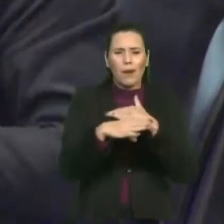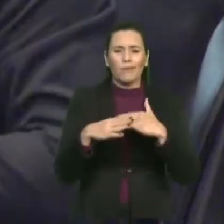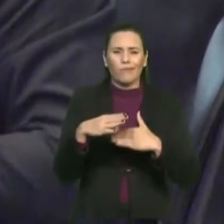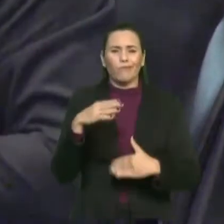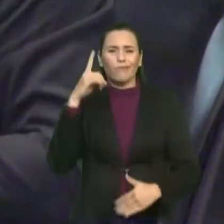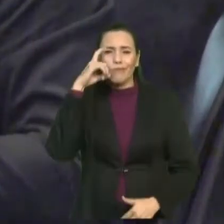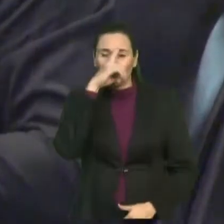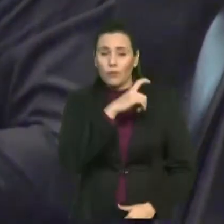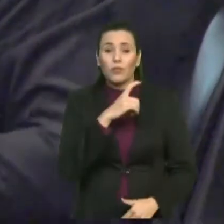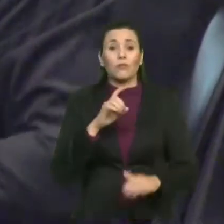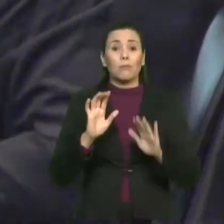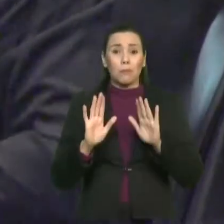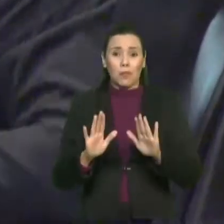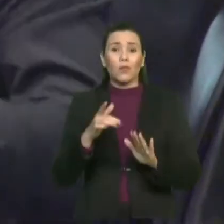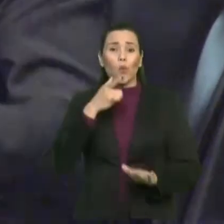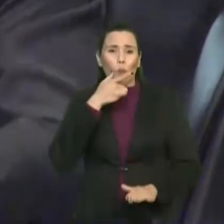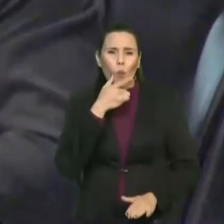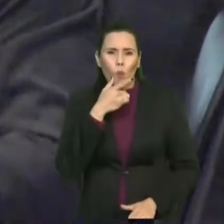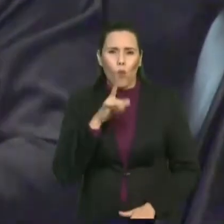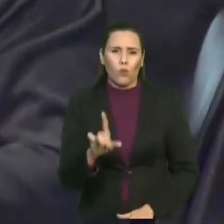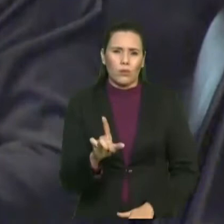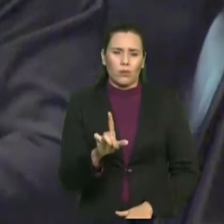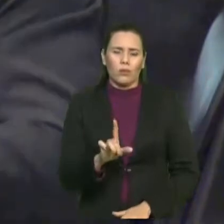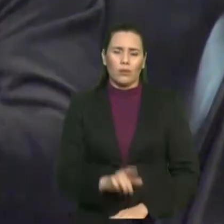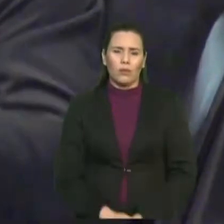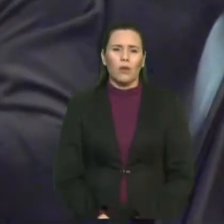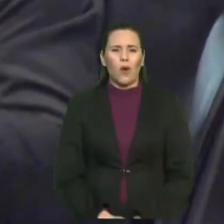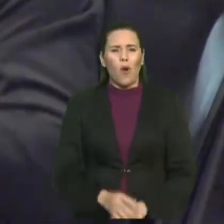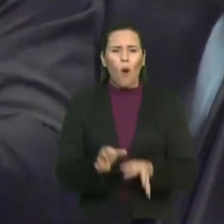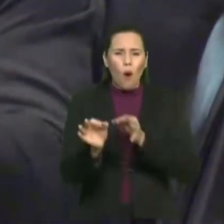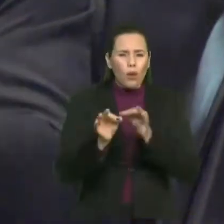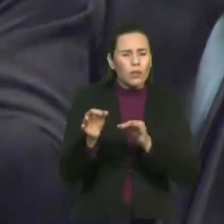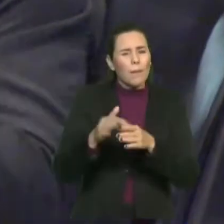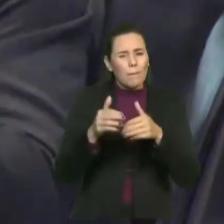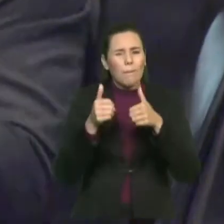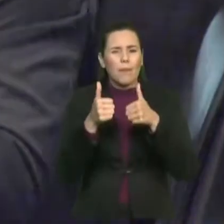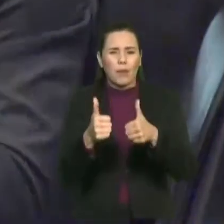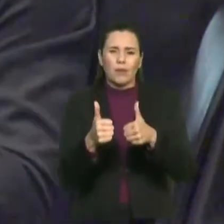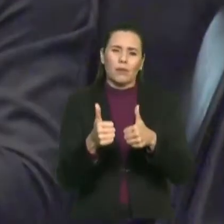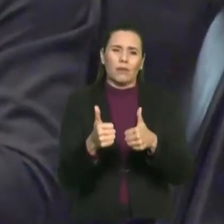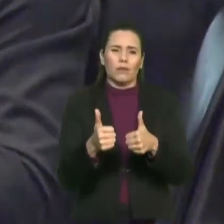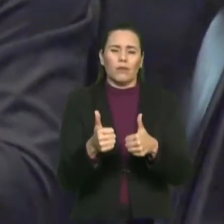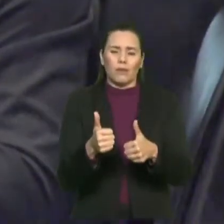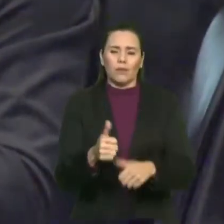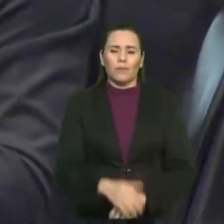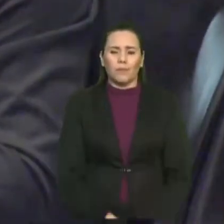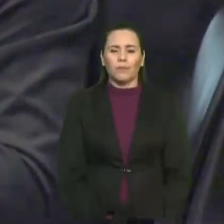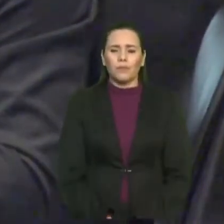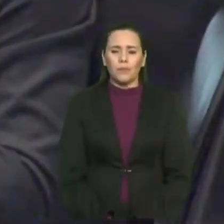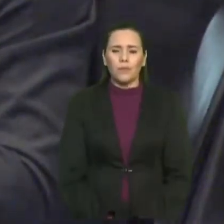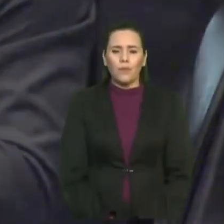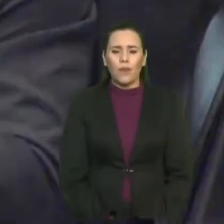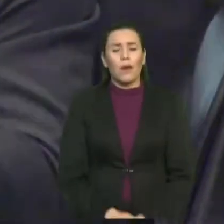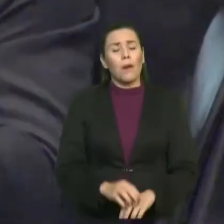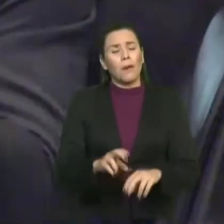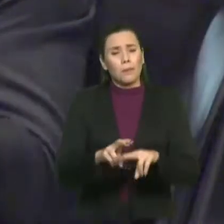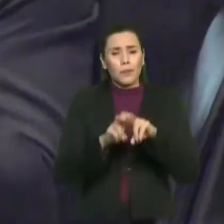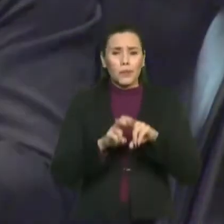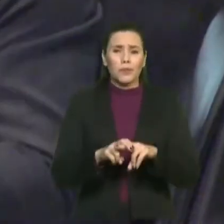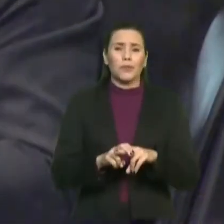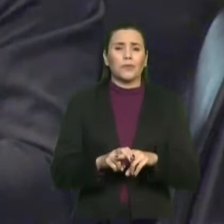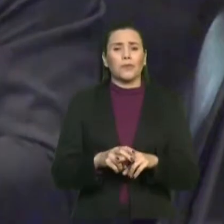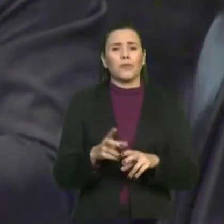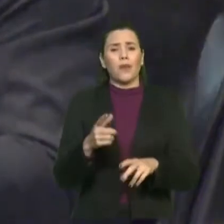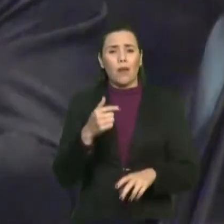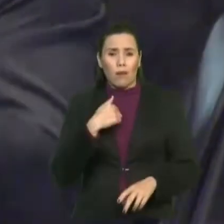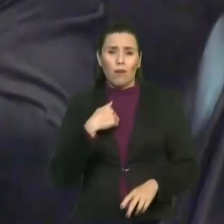ele, de onde ele assumiu, aonde ele está deixando, existe um saldo extremamente positivo. Então, são por essas